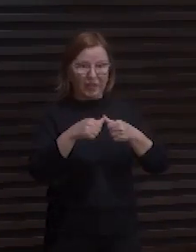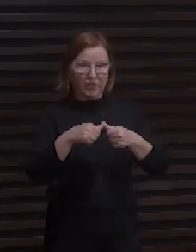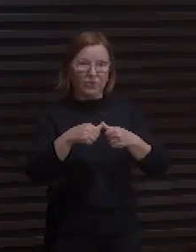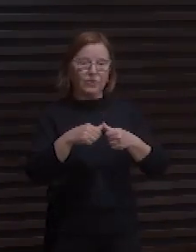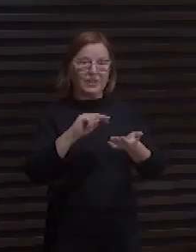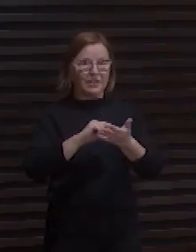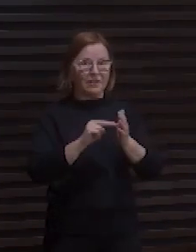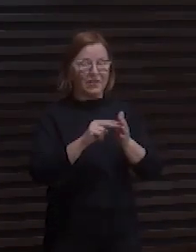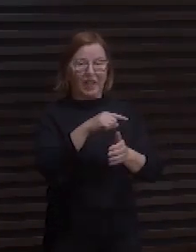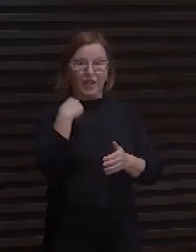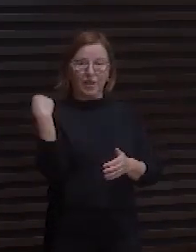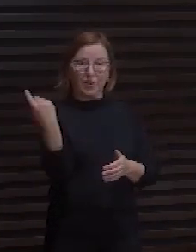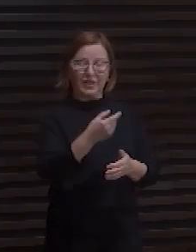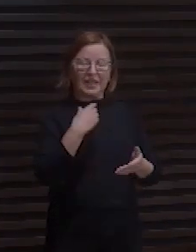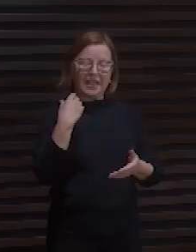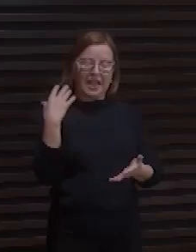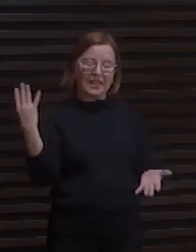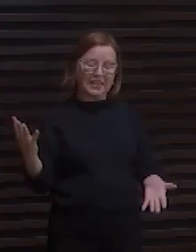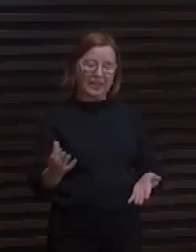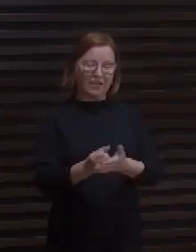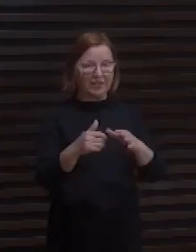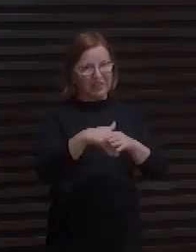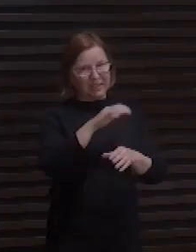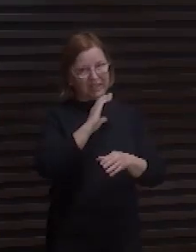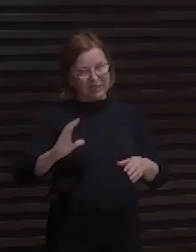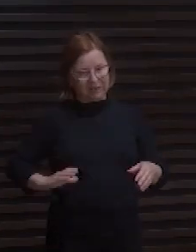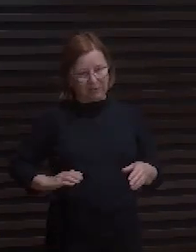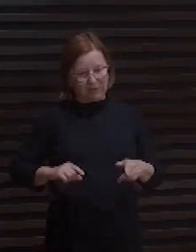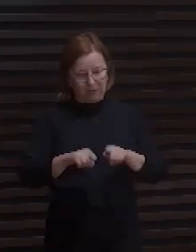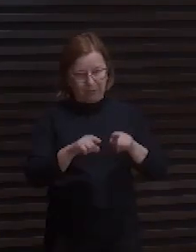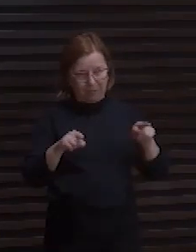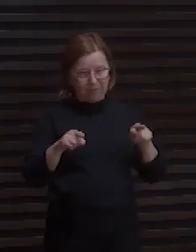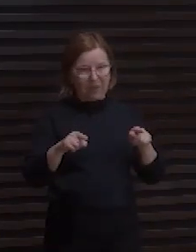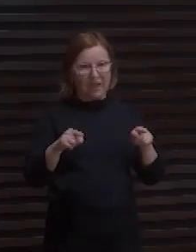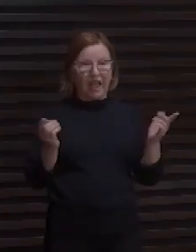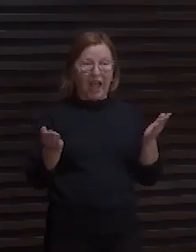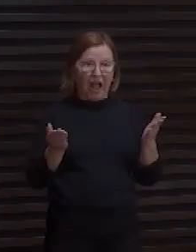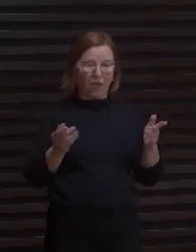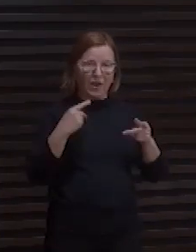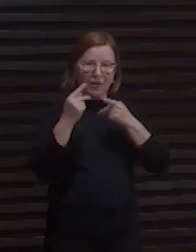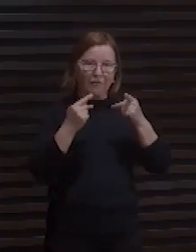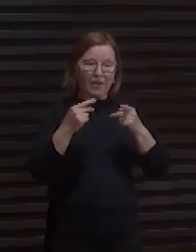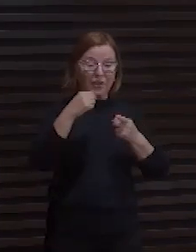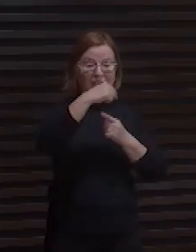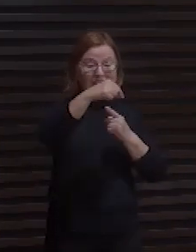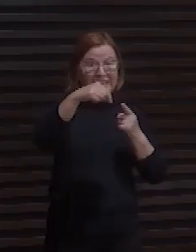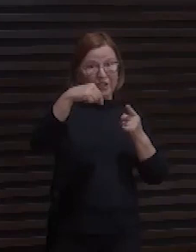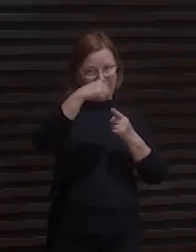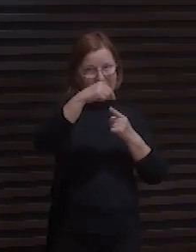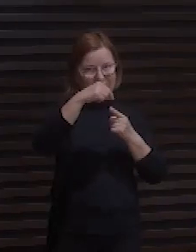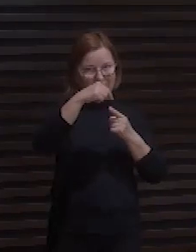à nossa justificação em Cristo. Aqui nós estamos falando de santificação. É isso que o apóstolo está dizendo